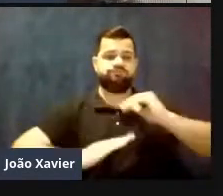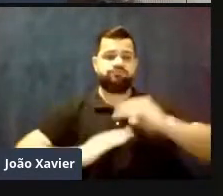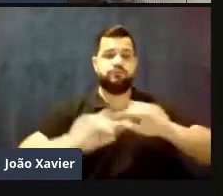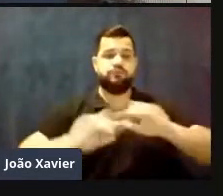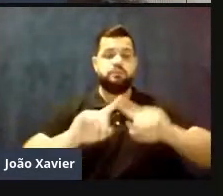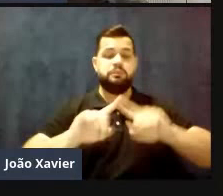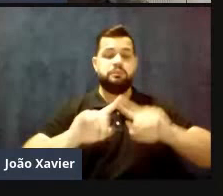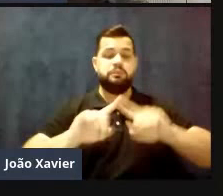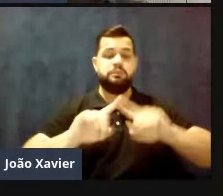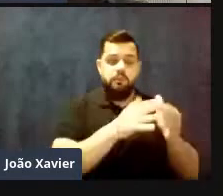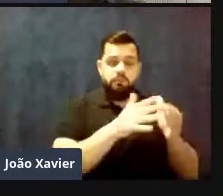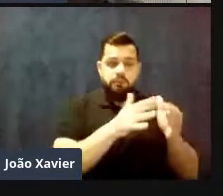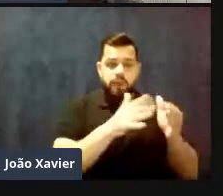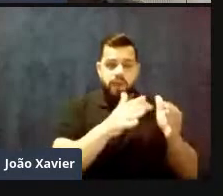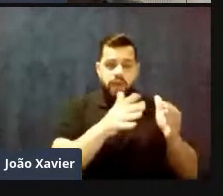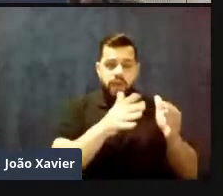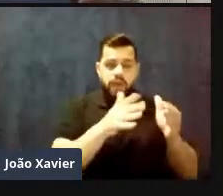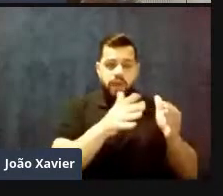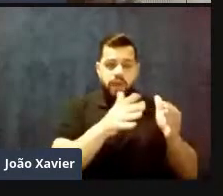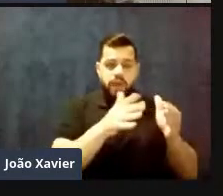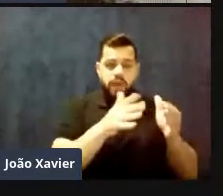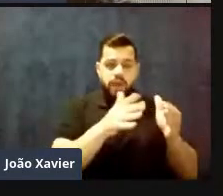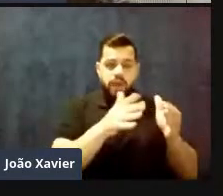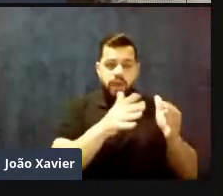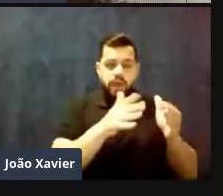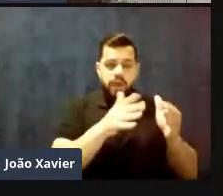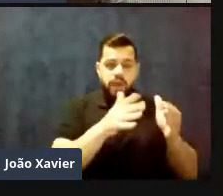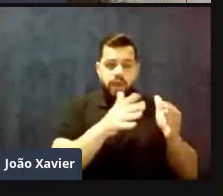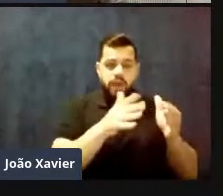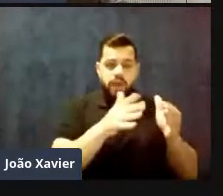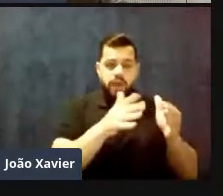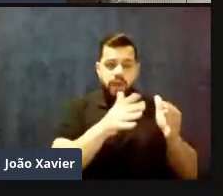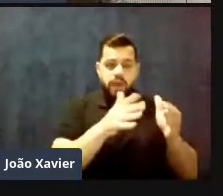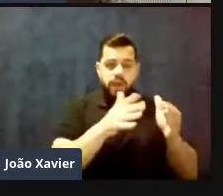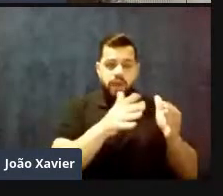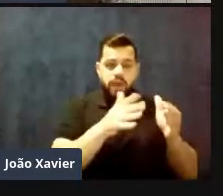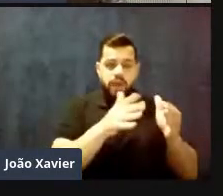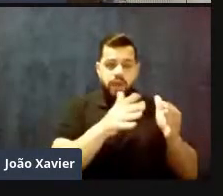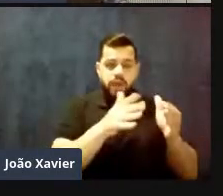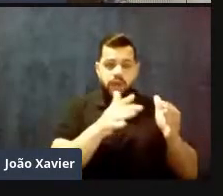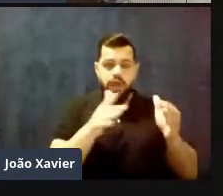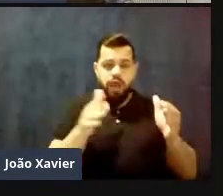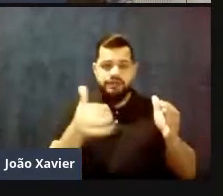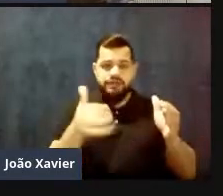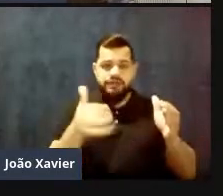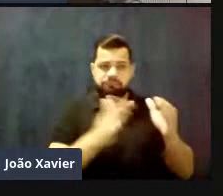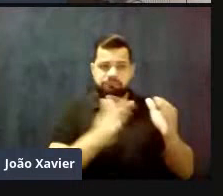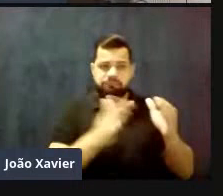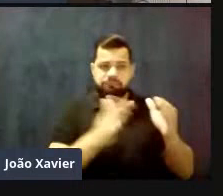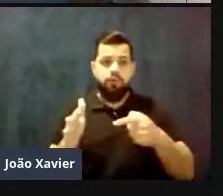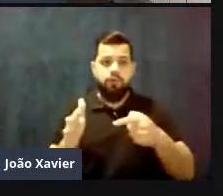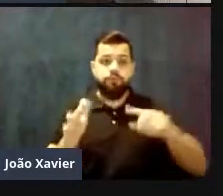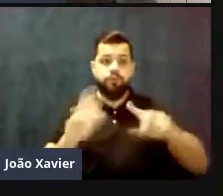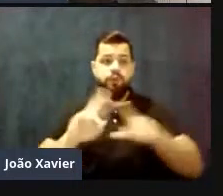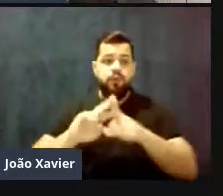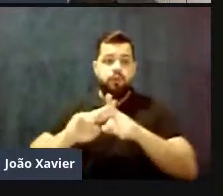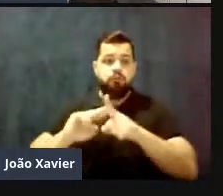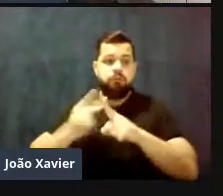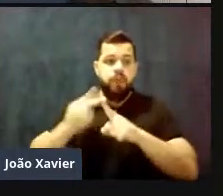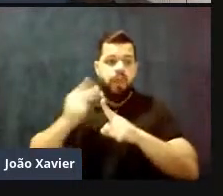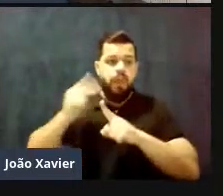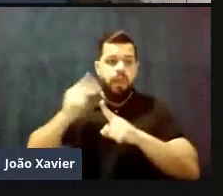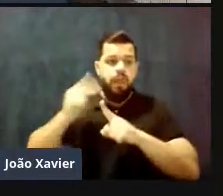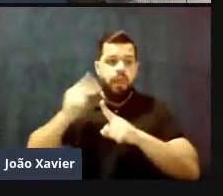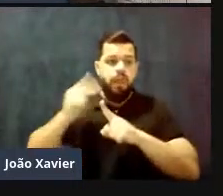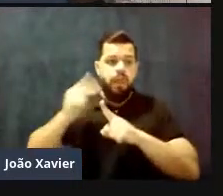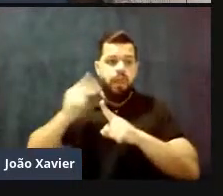de Emergência, a gente teria uma incumbência 2 vezes maior, que era de habilitar, então, 20 leitos da UTI privada do